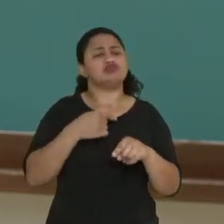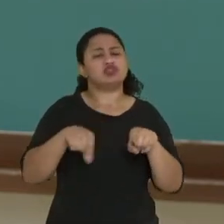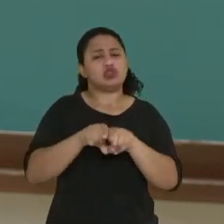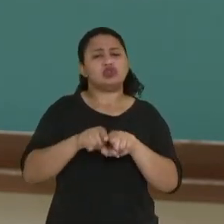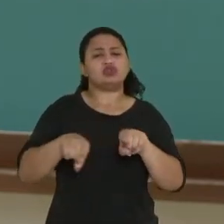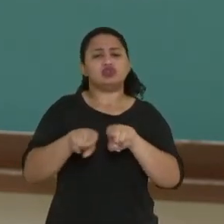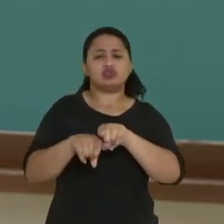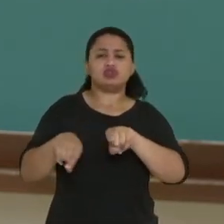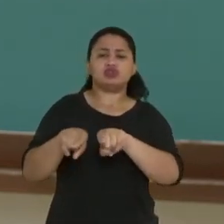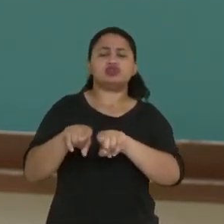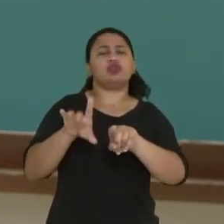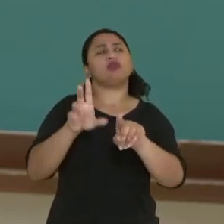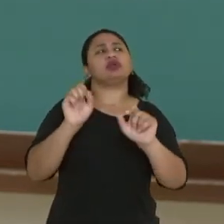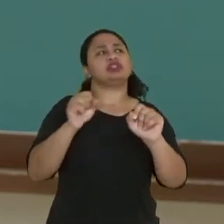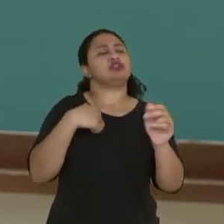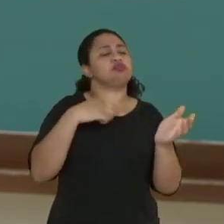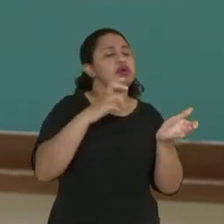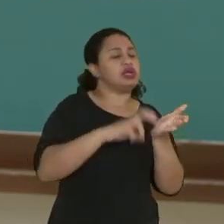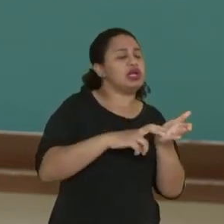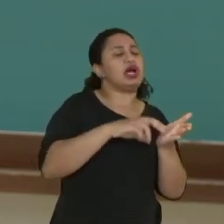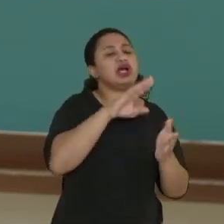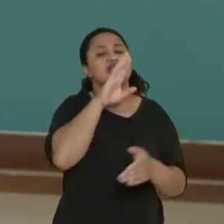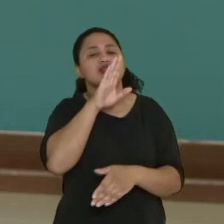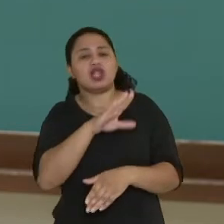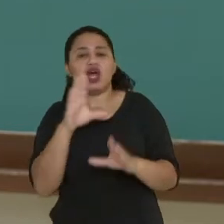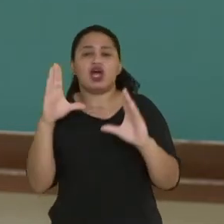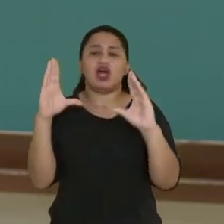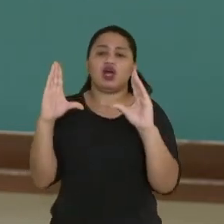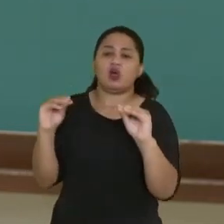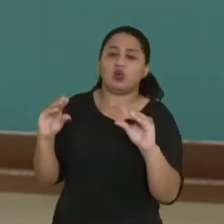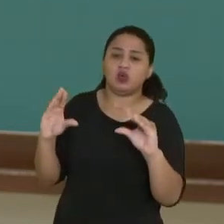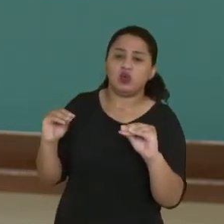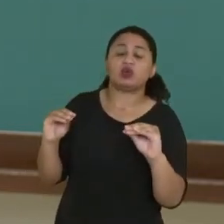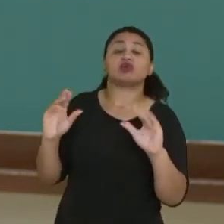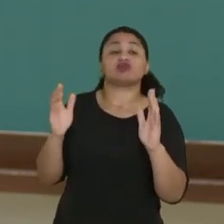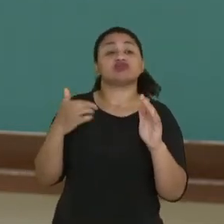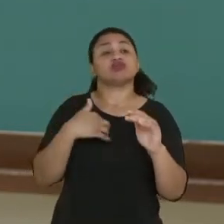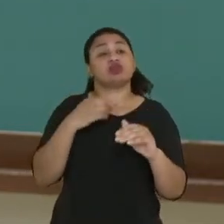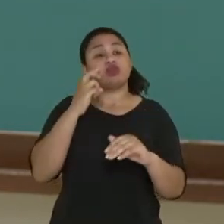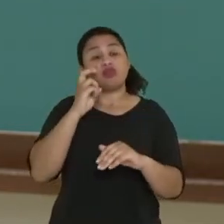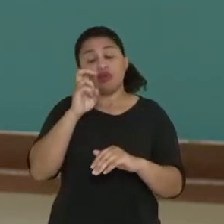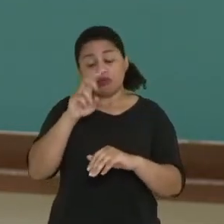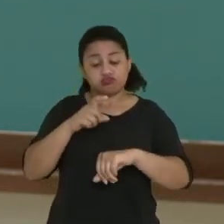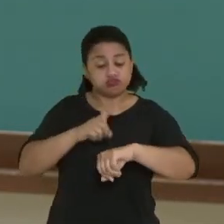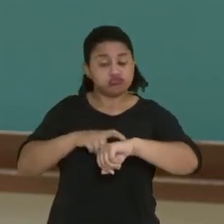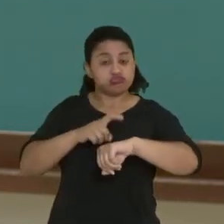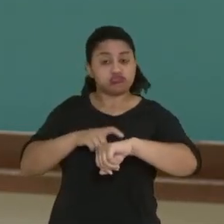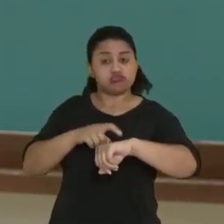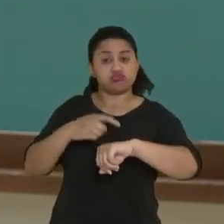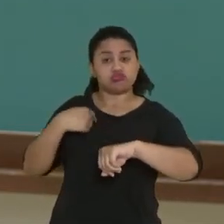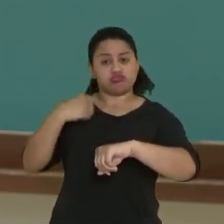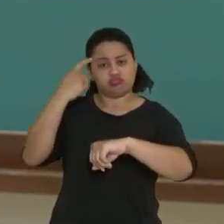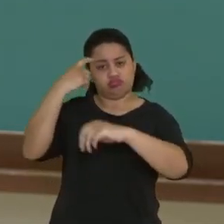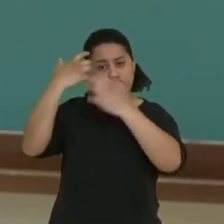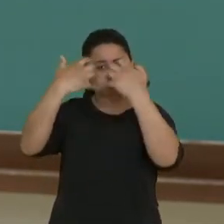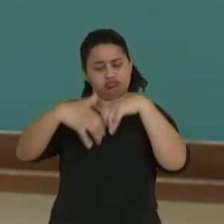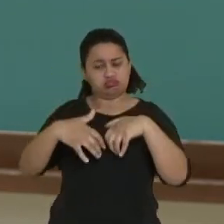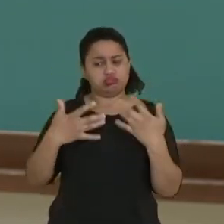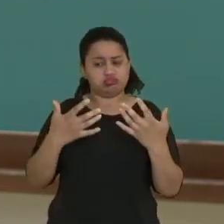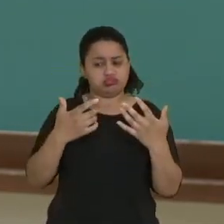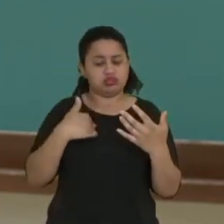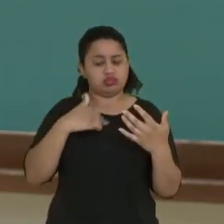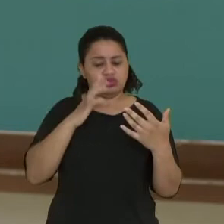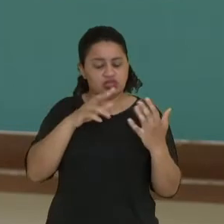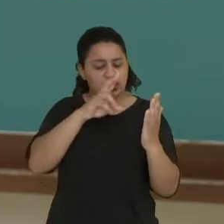de manhã, no meio do dia, à noite. E quando nós vemos o horário, nós pensamos, poxa, isso eu já